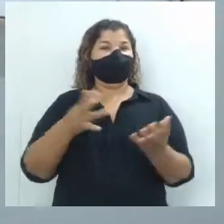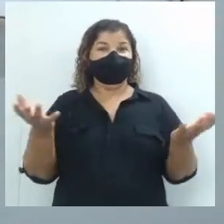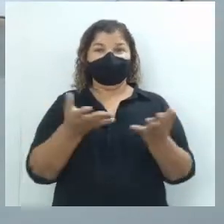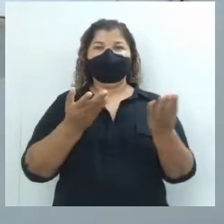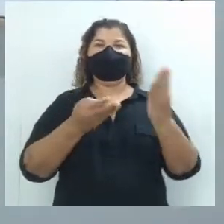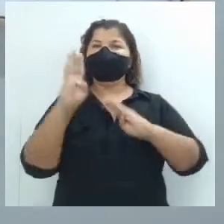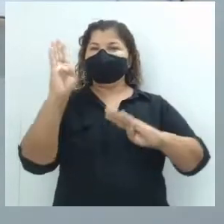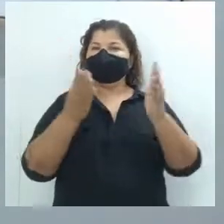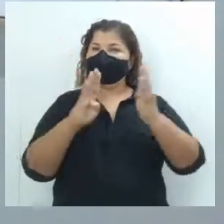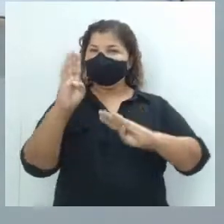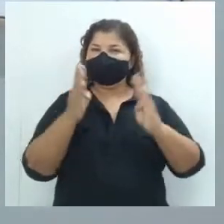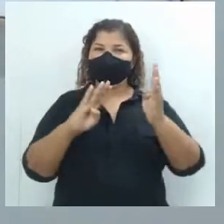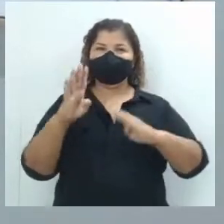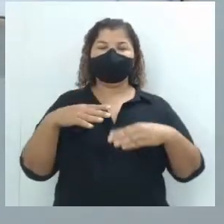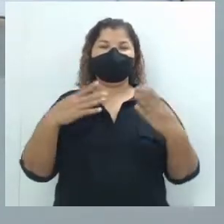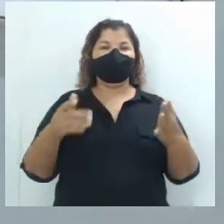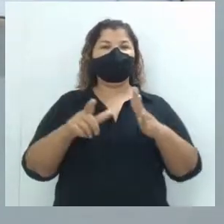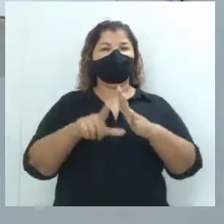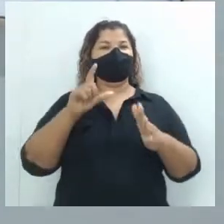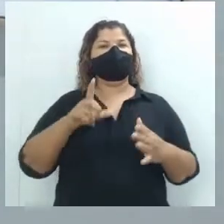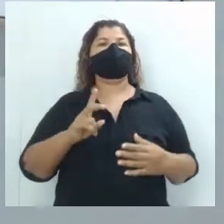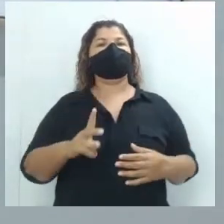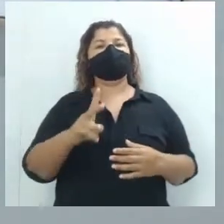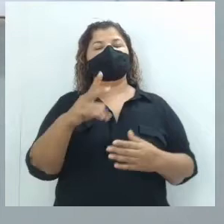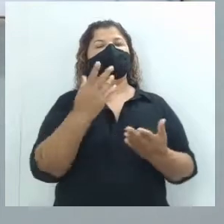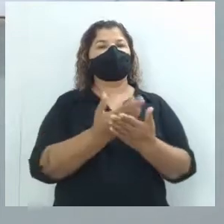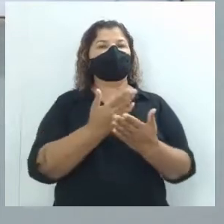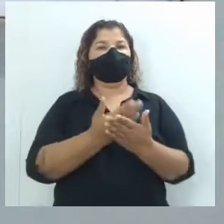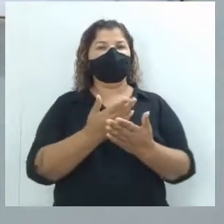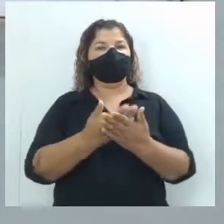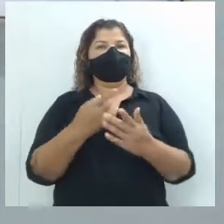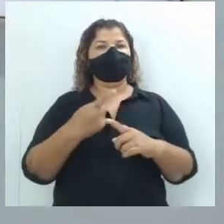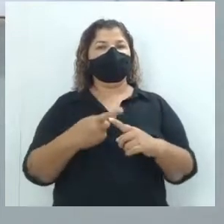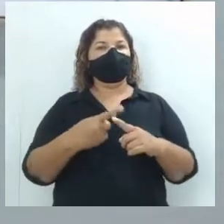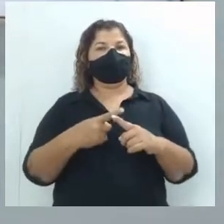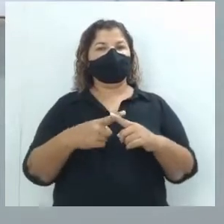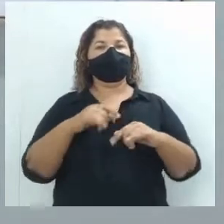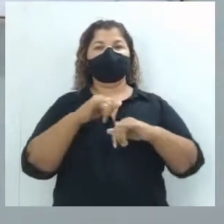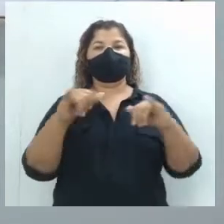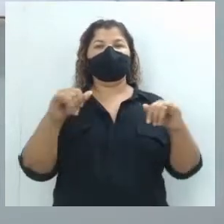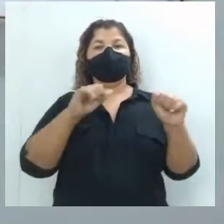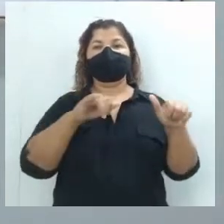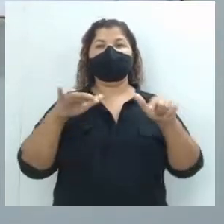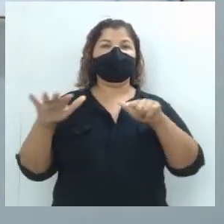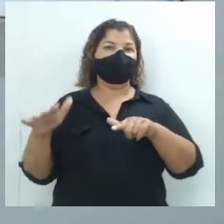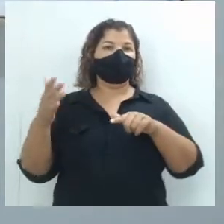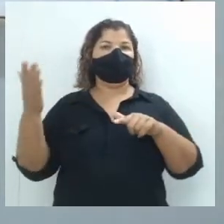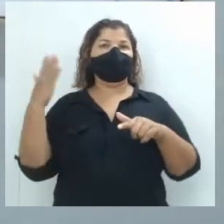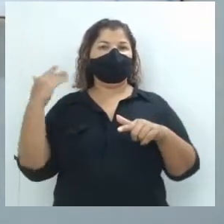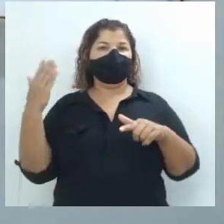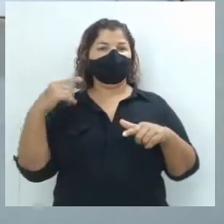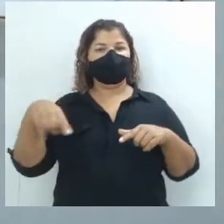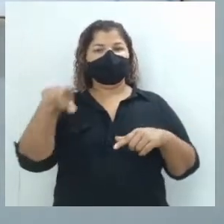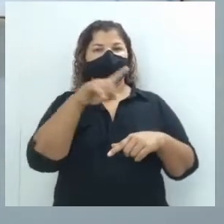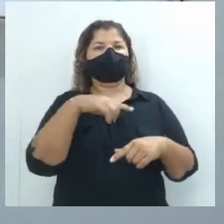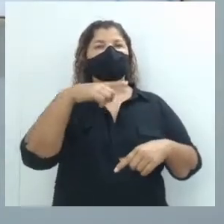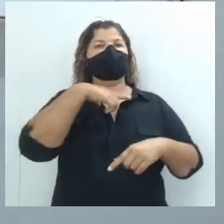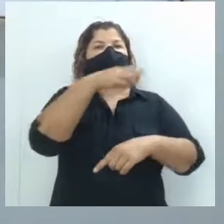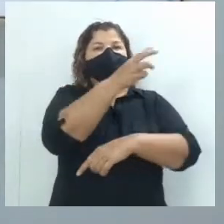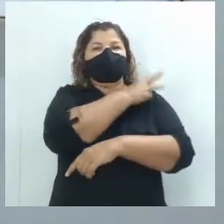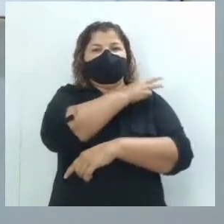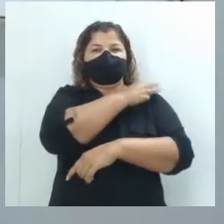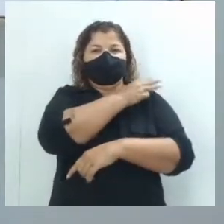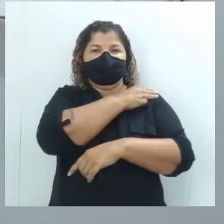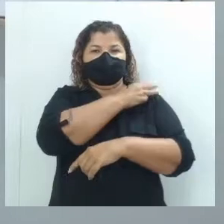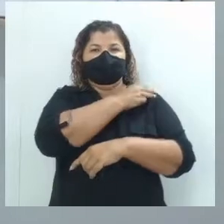E assim, antes da gente continuar nossas aulas, porque lembrem que na semana passada, vocês que são terceiros anistas, lembrem que na